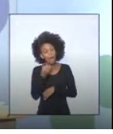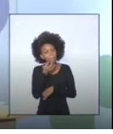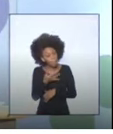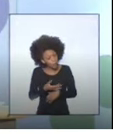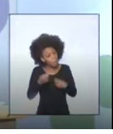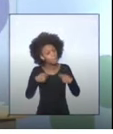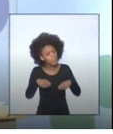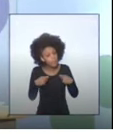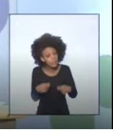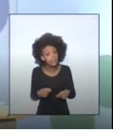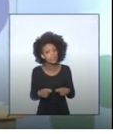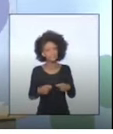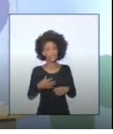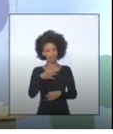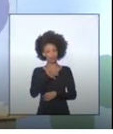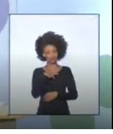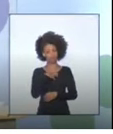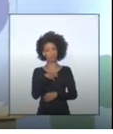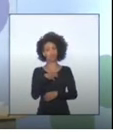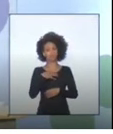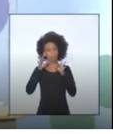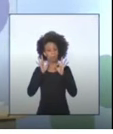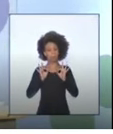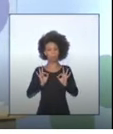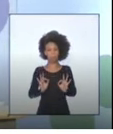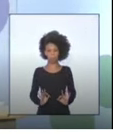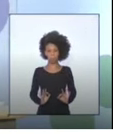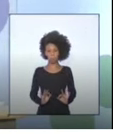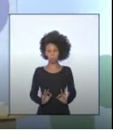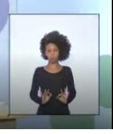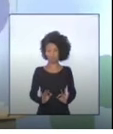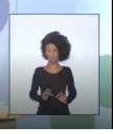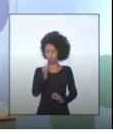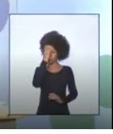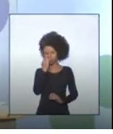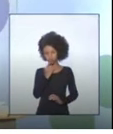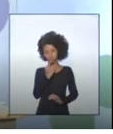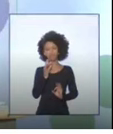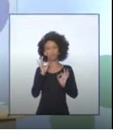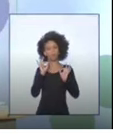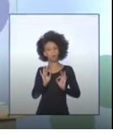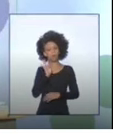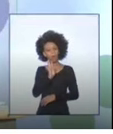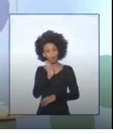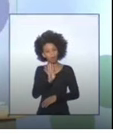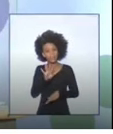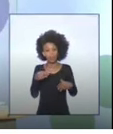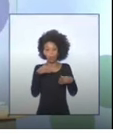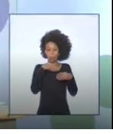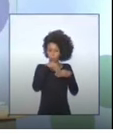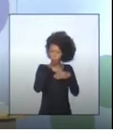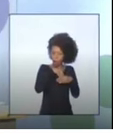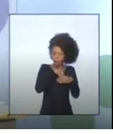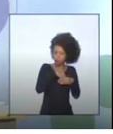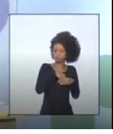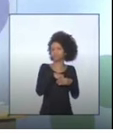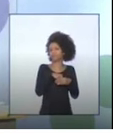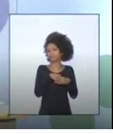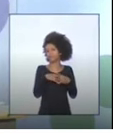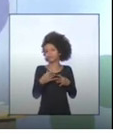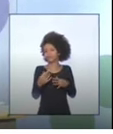ali também mostra que suas atitudes são atitudes legais. Então, guarde isso para também não ter